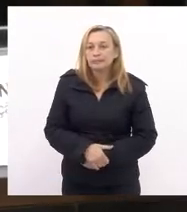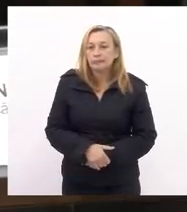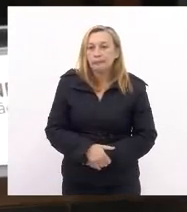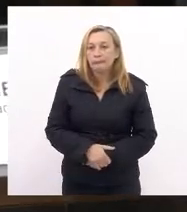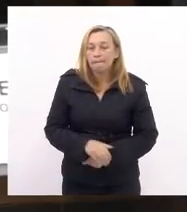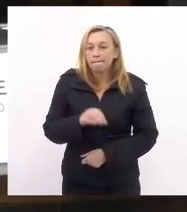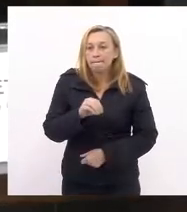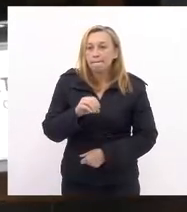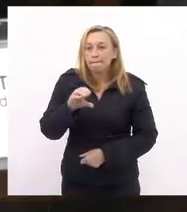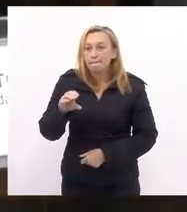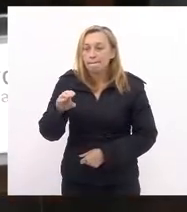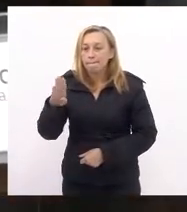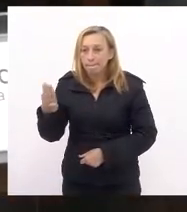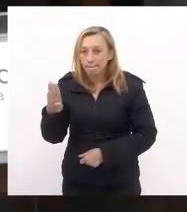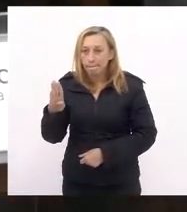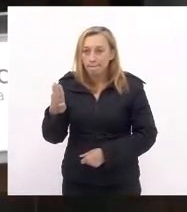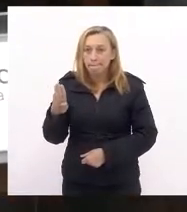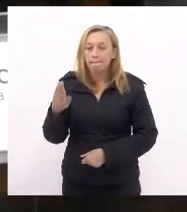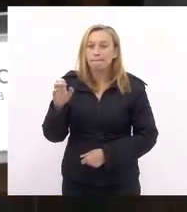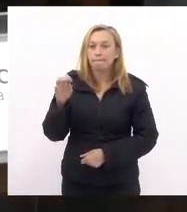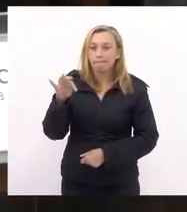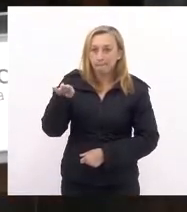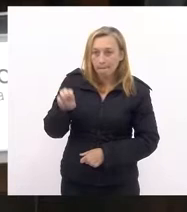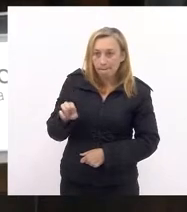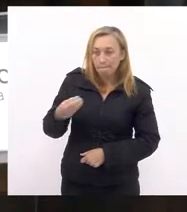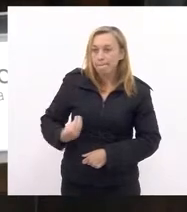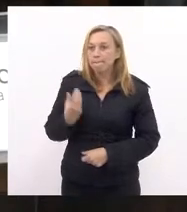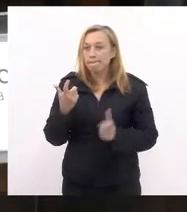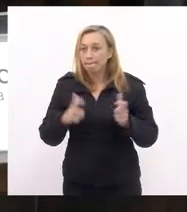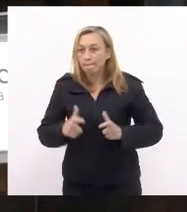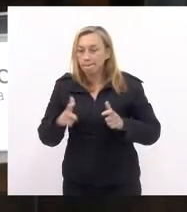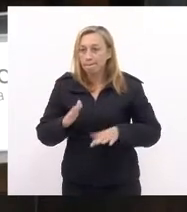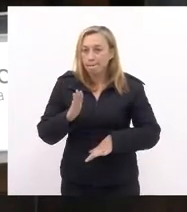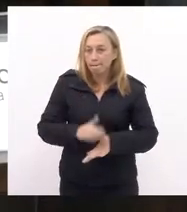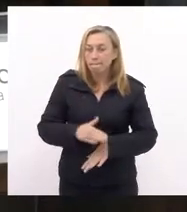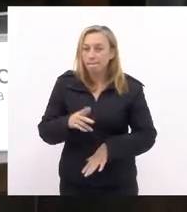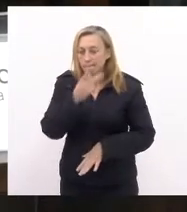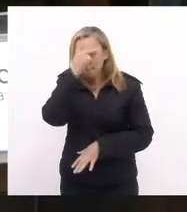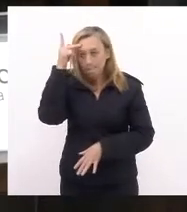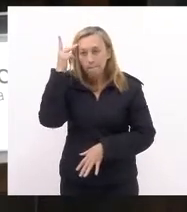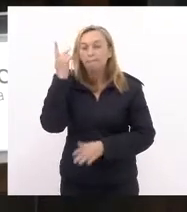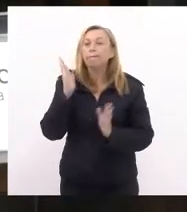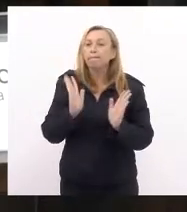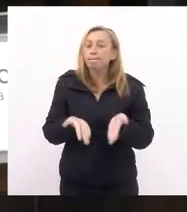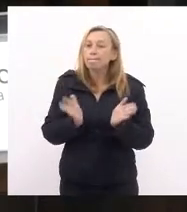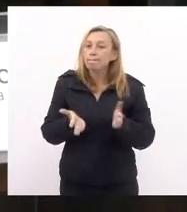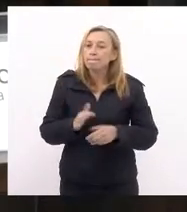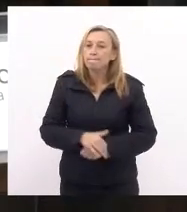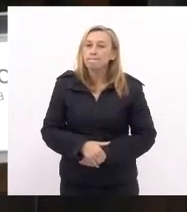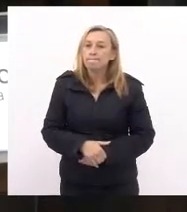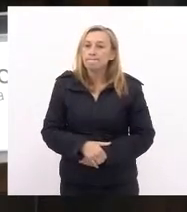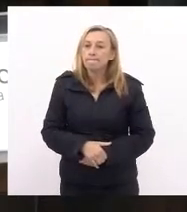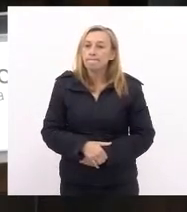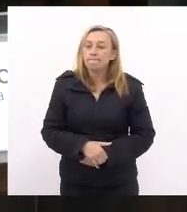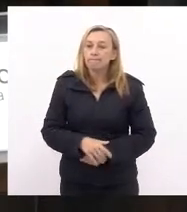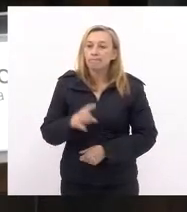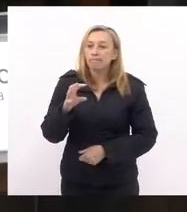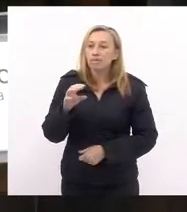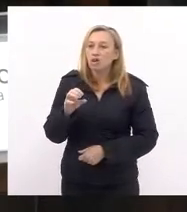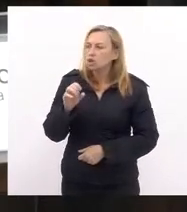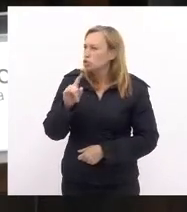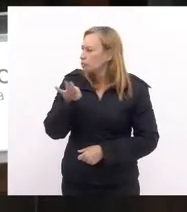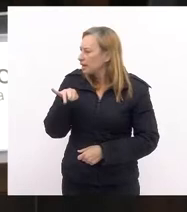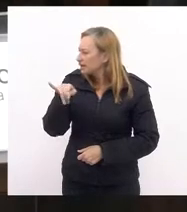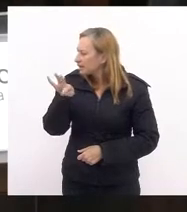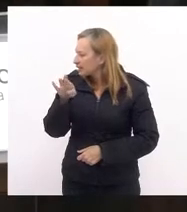da OCB, a doutora Elizabeth Ferraz, aqui presente, e os demais componentes. Eu hoje estou como superintendente da